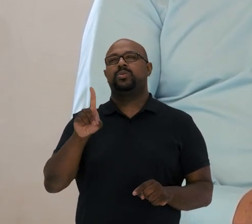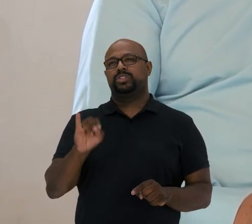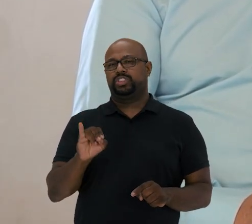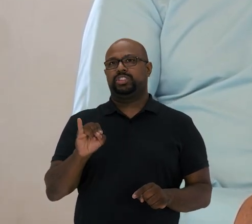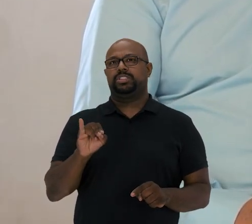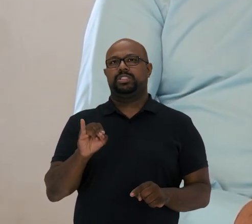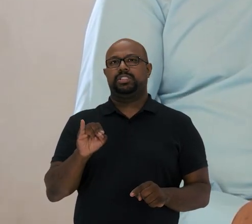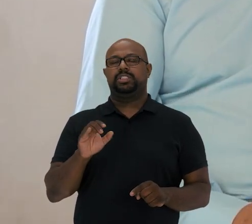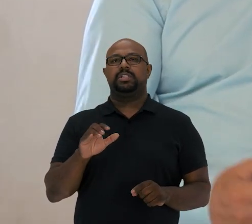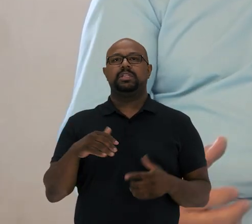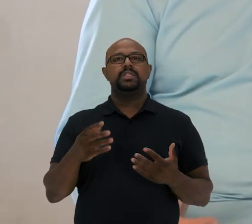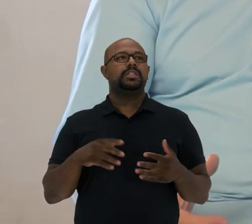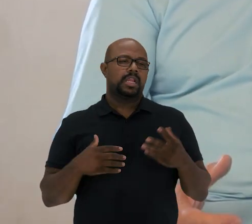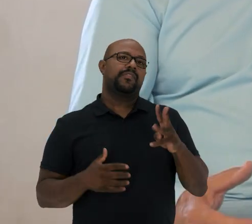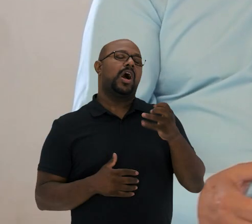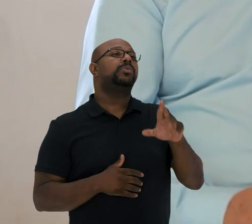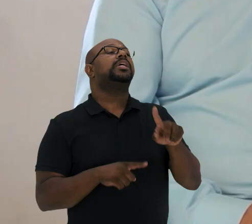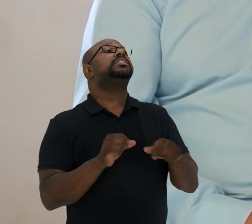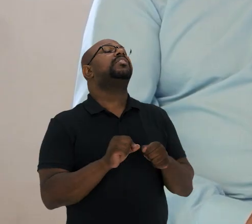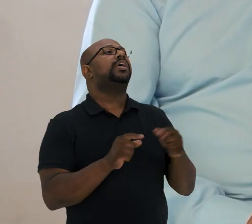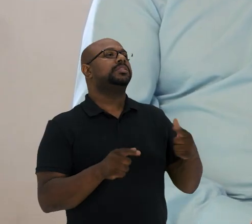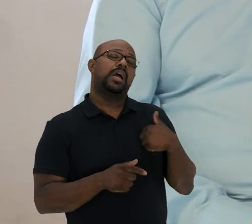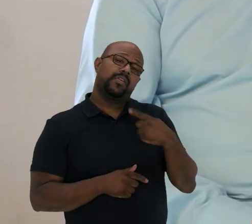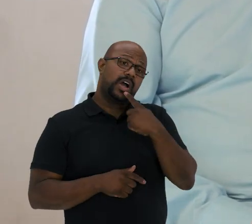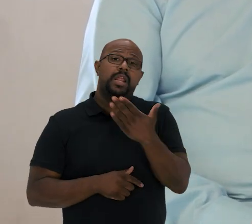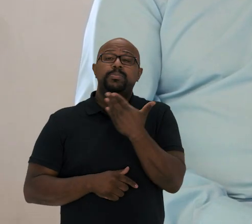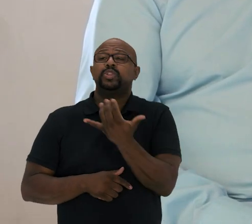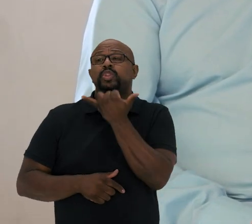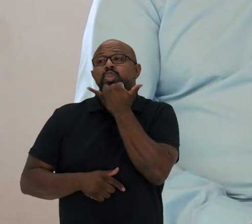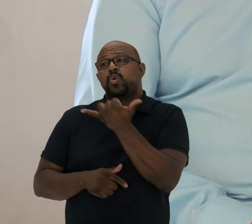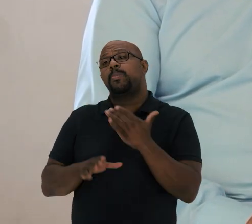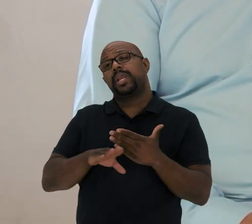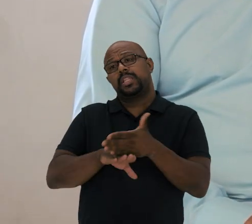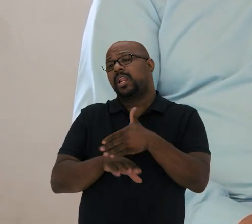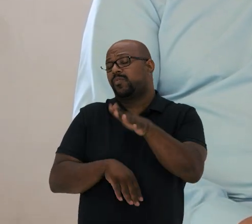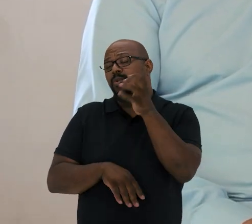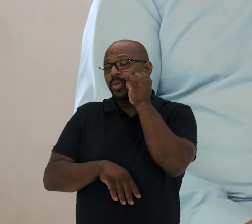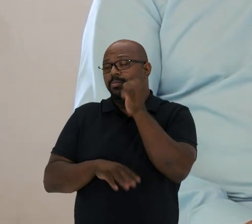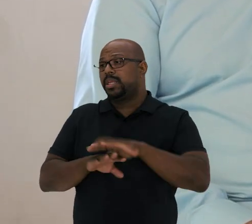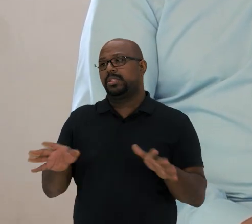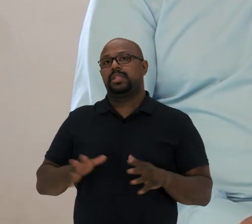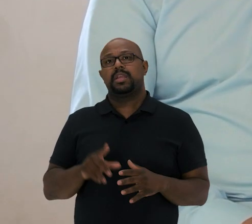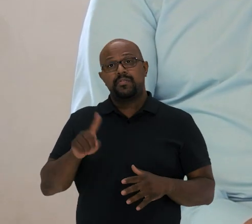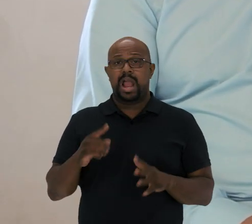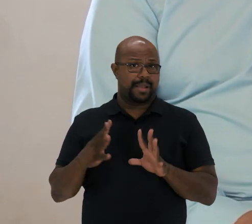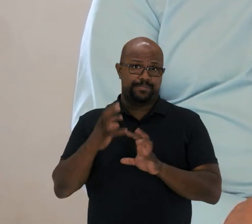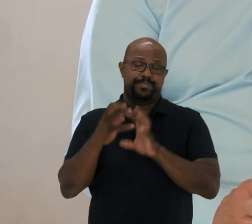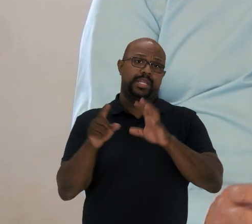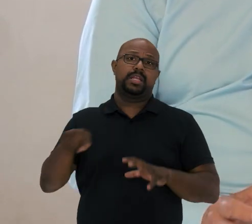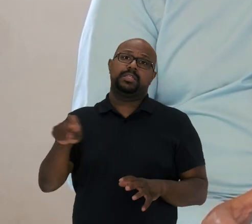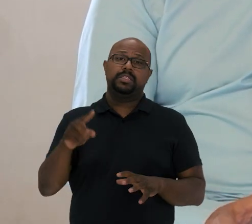Valdir. E aí, tá, Walter, e aí o que tu fez? Aí eu pedi desculpa, entrei e fui dormir. Né? Quer dizer, essa